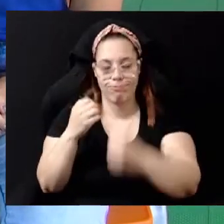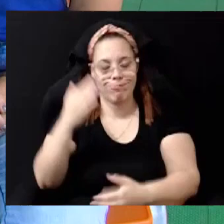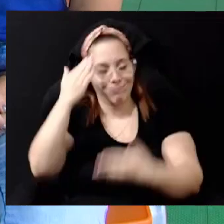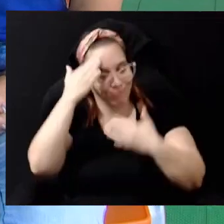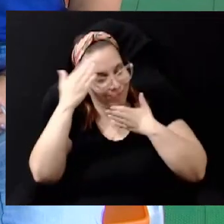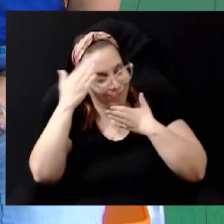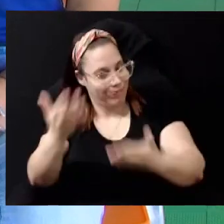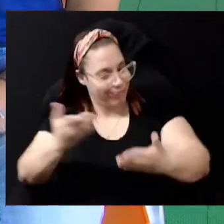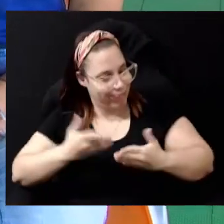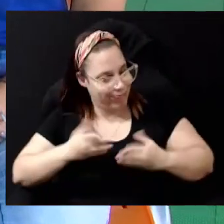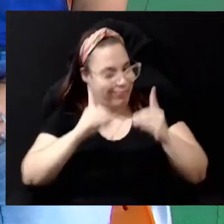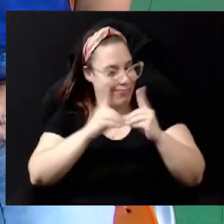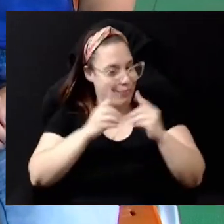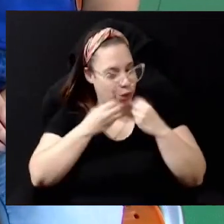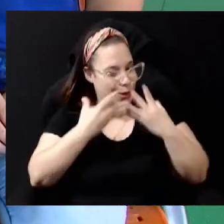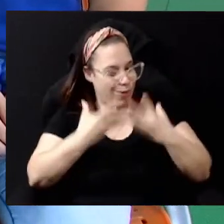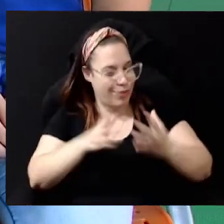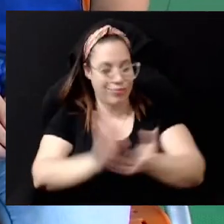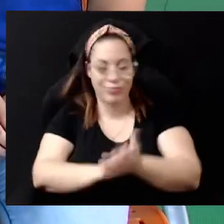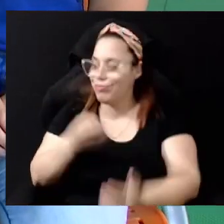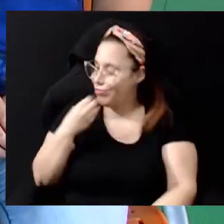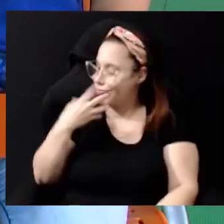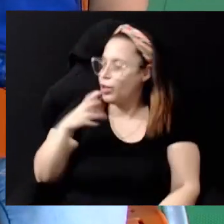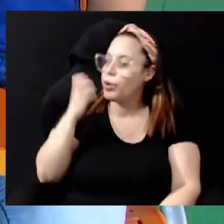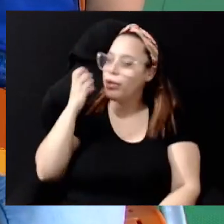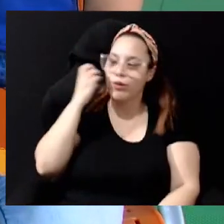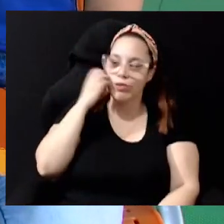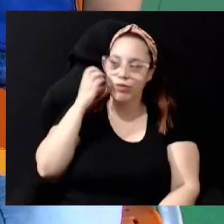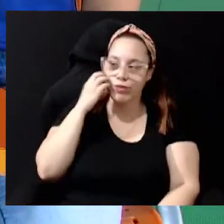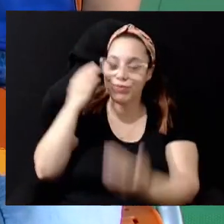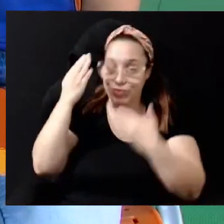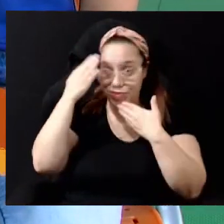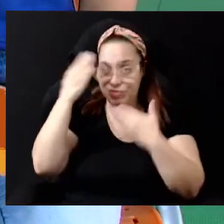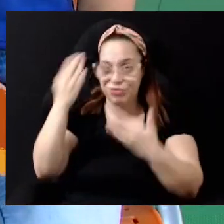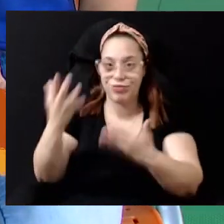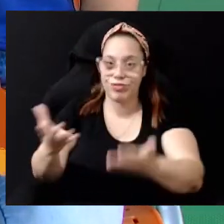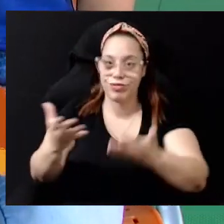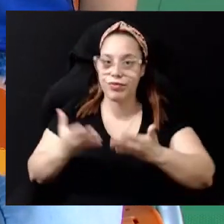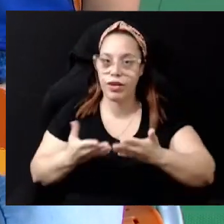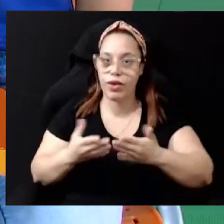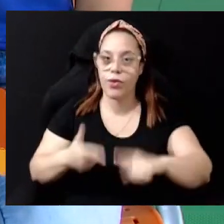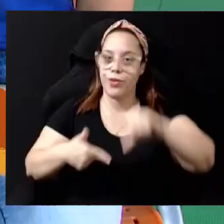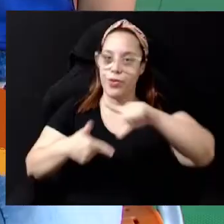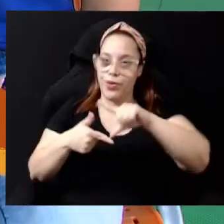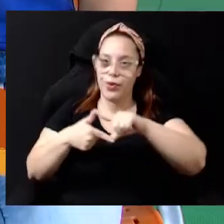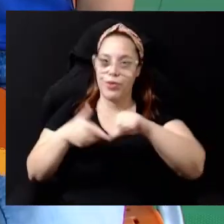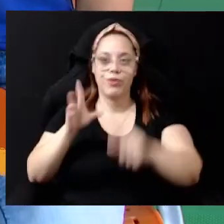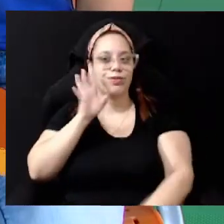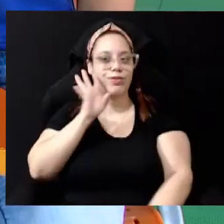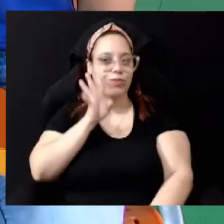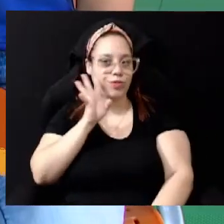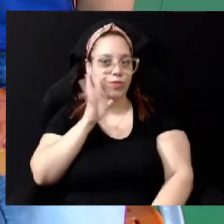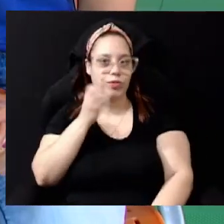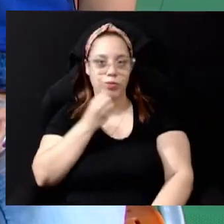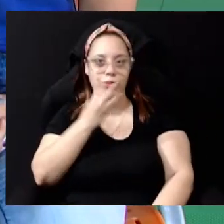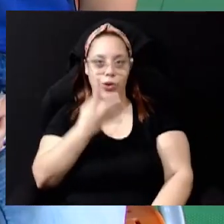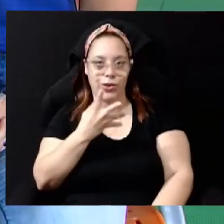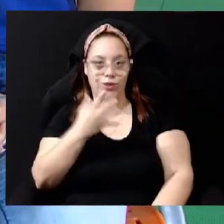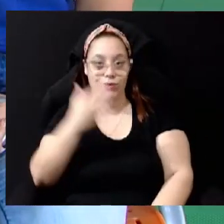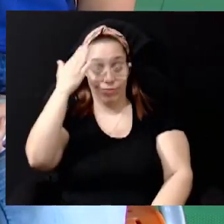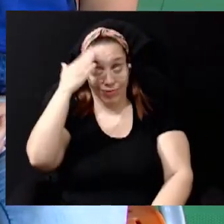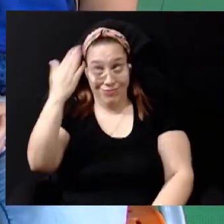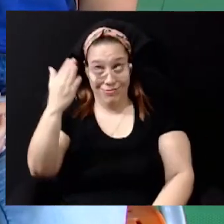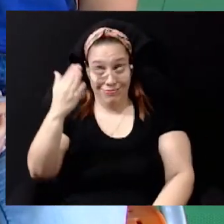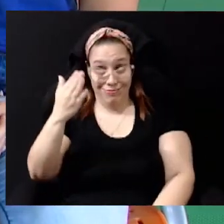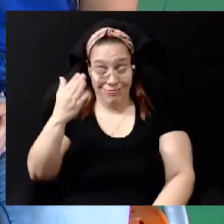mais nada, muito obrigado por atender a gente. Tudo bem, Fernanda? Tudo bem, André. Muito obrigada por ter me convidado para esse quadro tão legal de vocês. Bom, valeu,